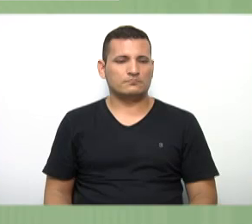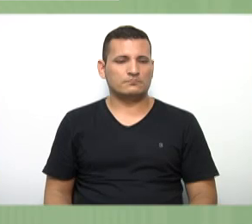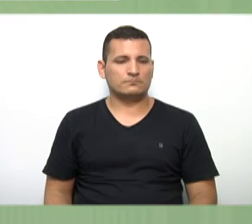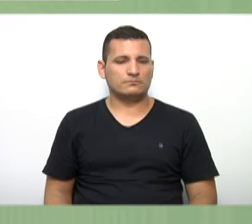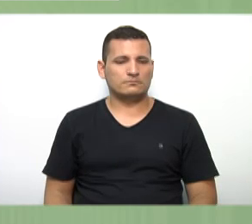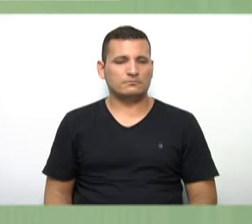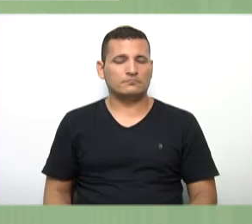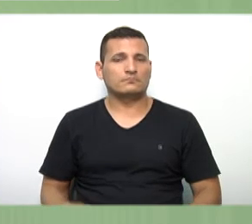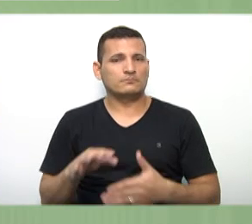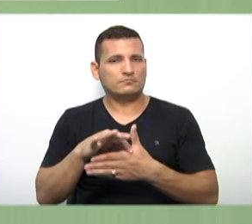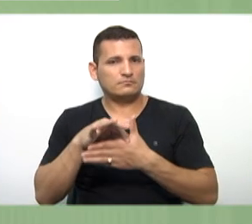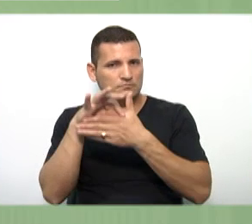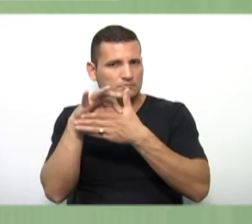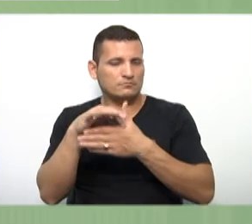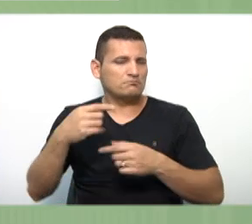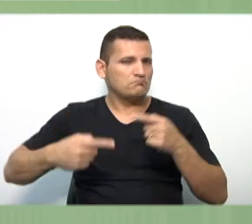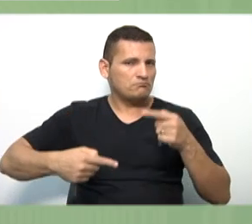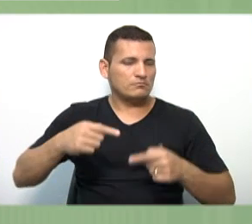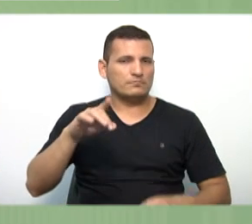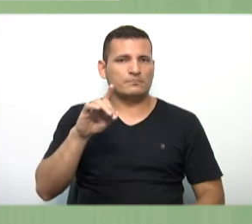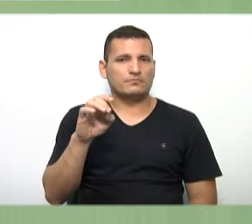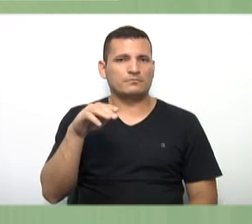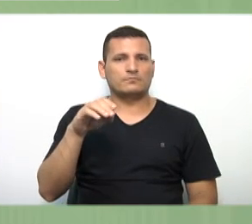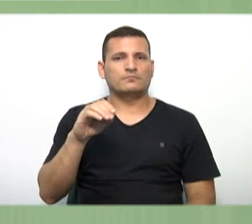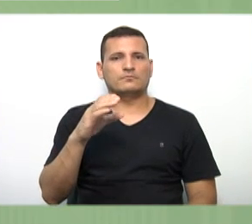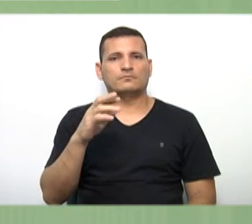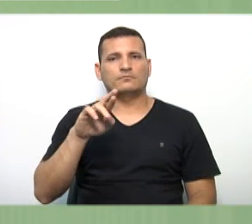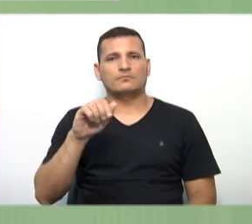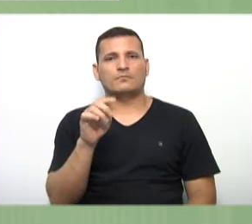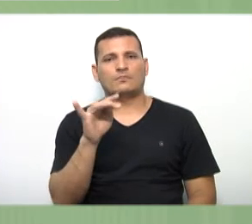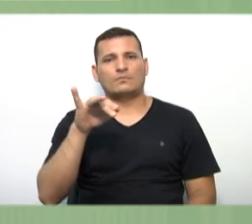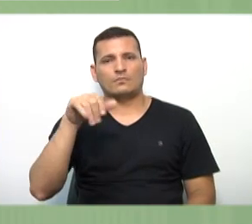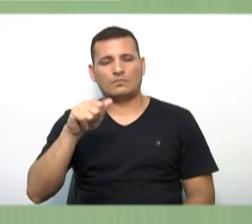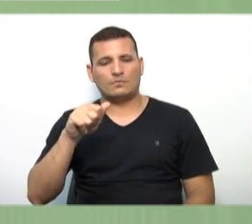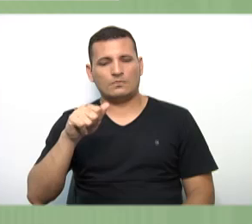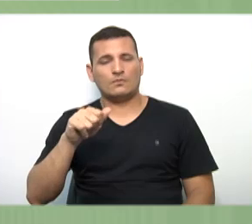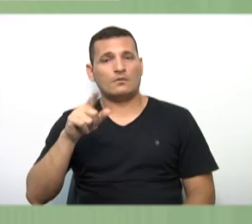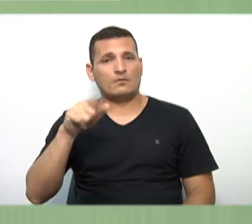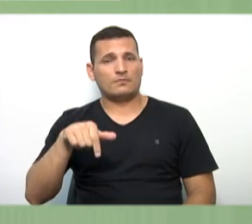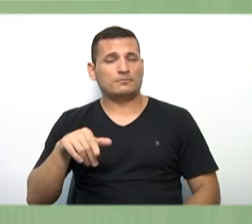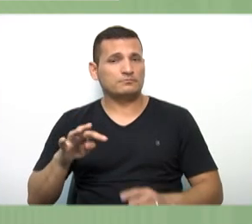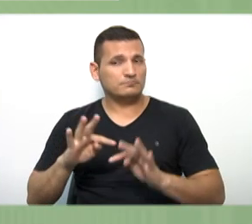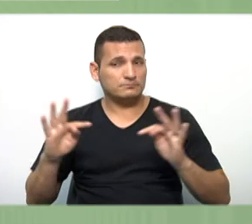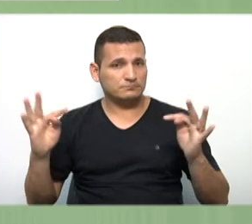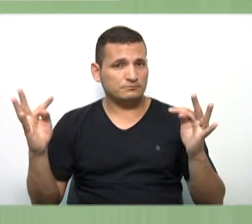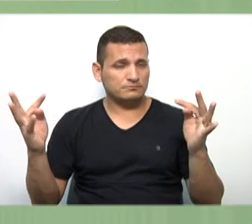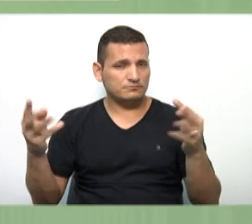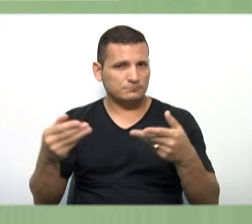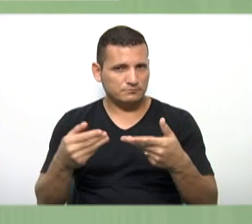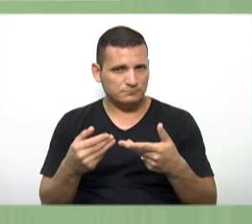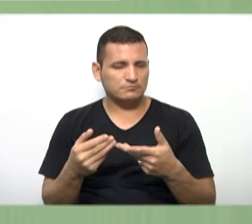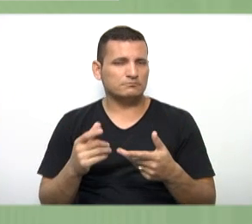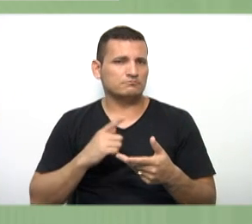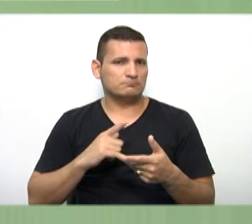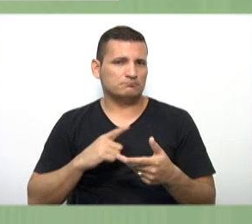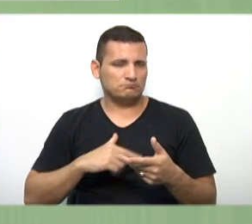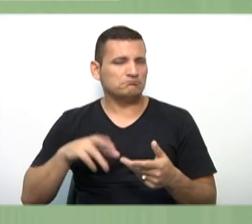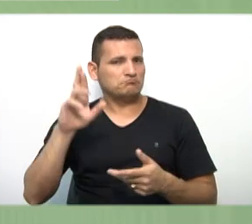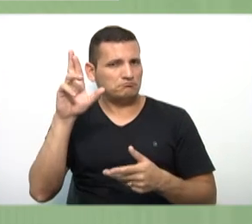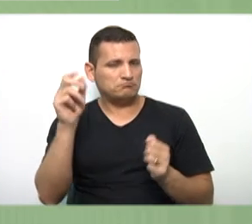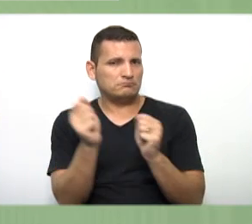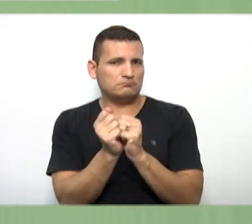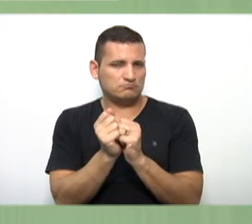A liderança democrática, ela é aquela na qual todos os envolvidos participam